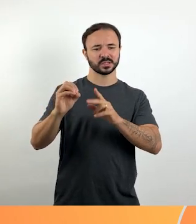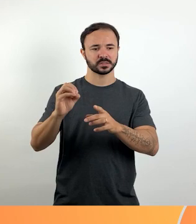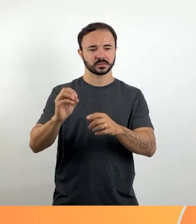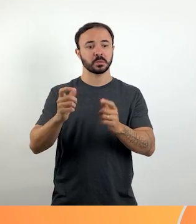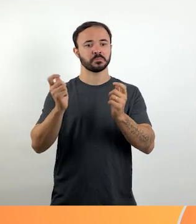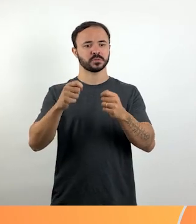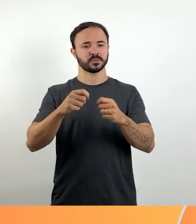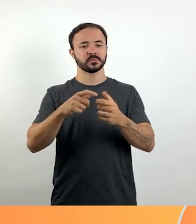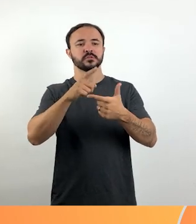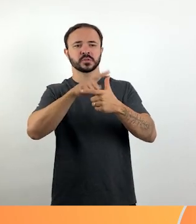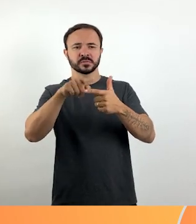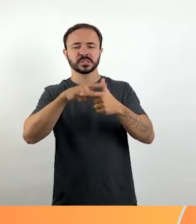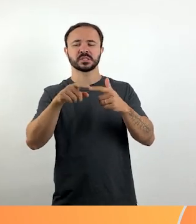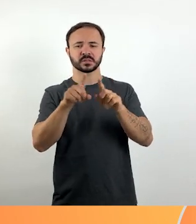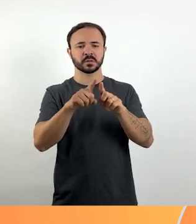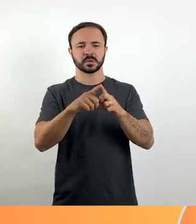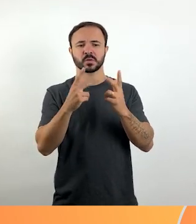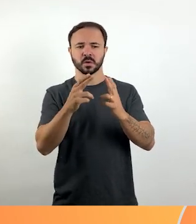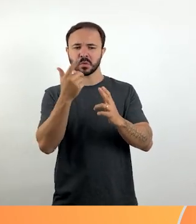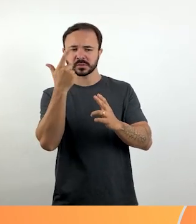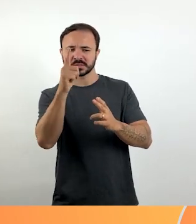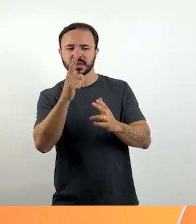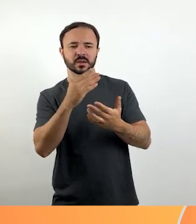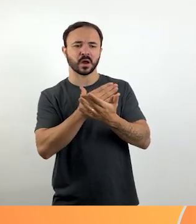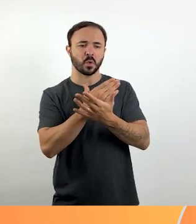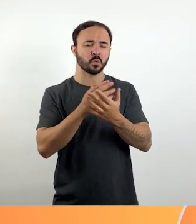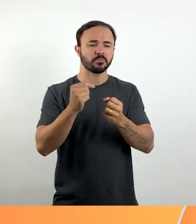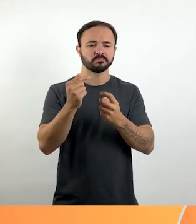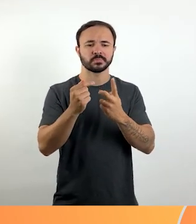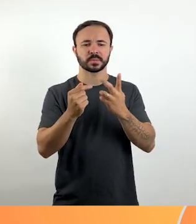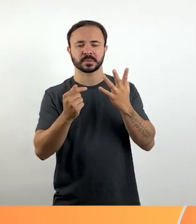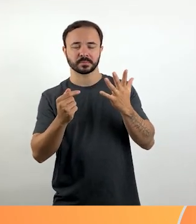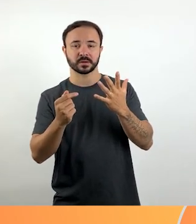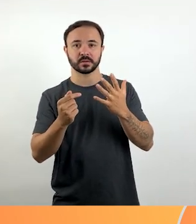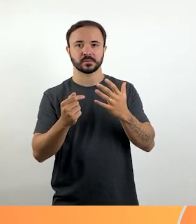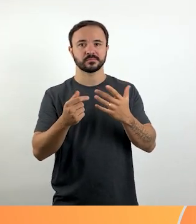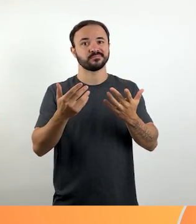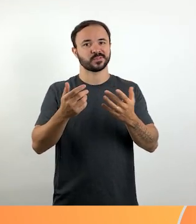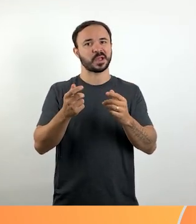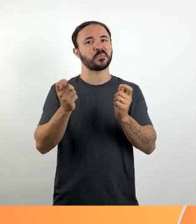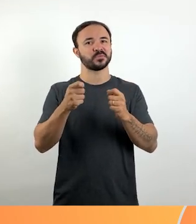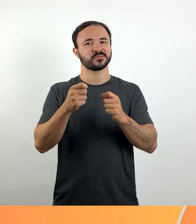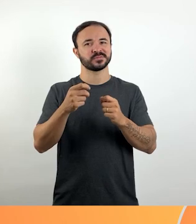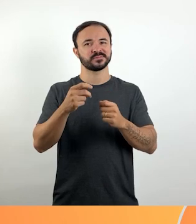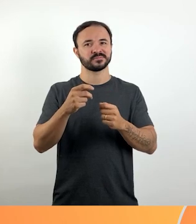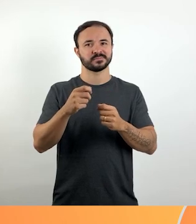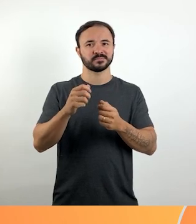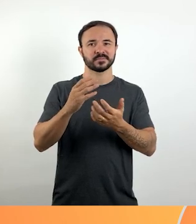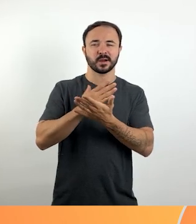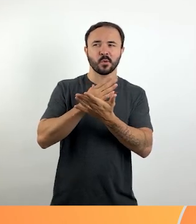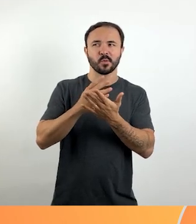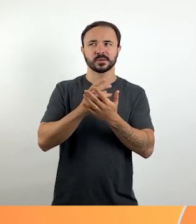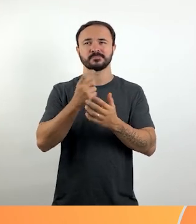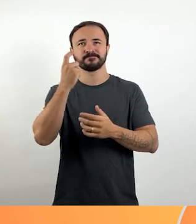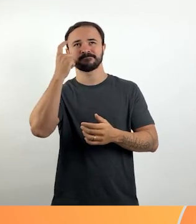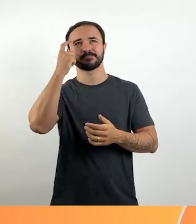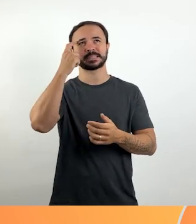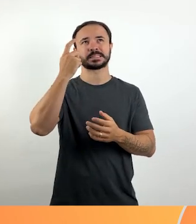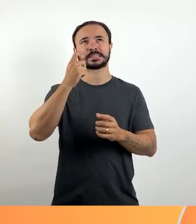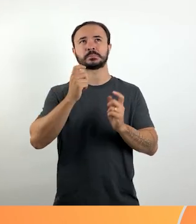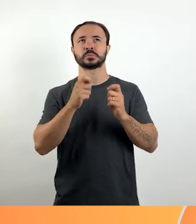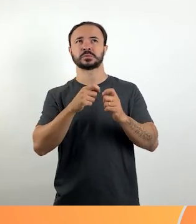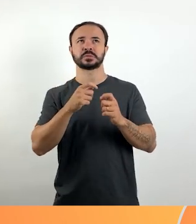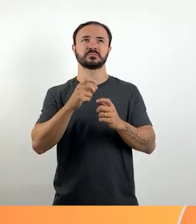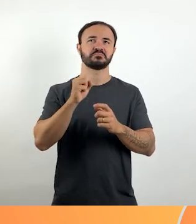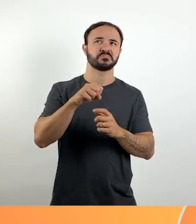essa divisão? Esse é o questionamento que poderia aumentar muito mais ainda as nossas análises. Mas a partir